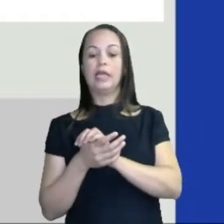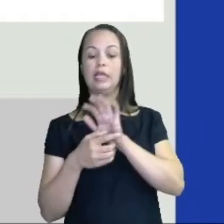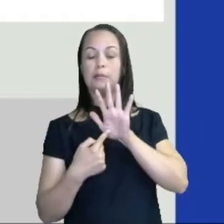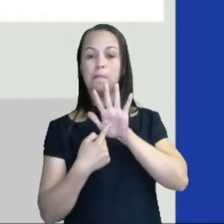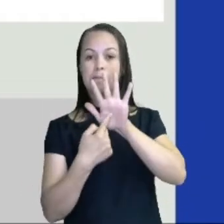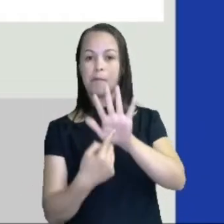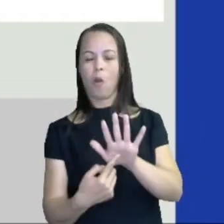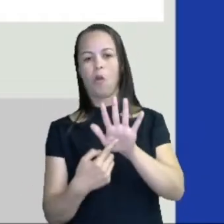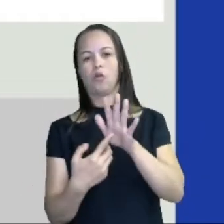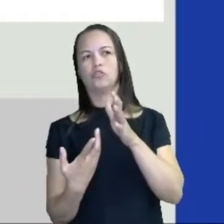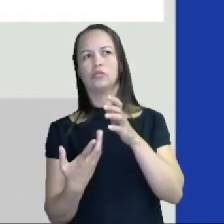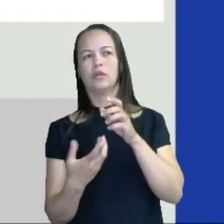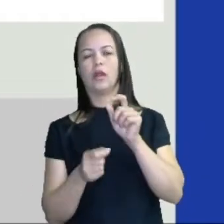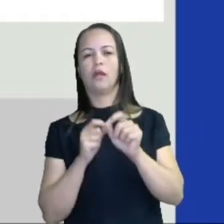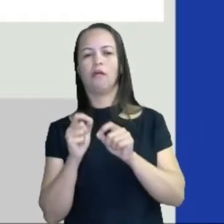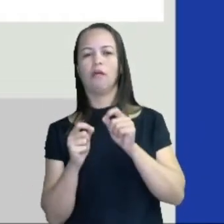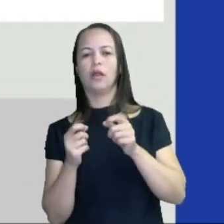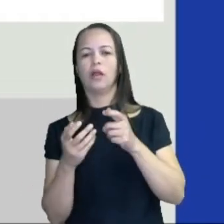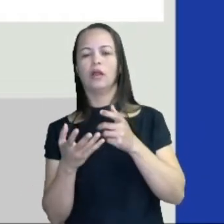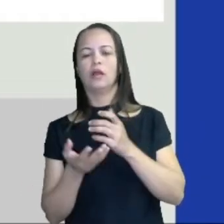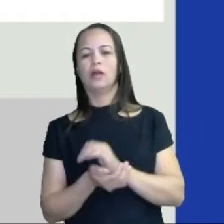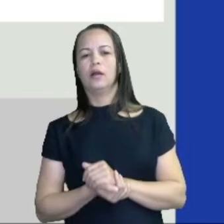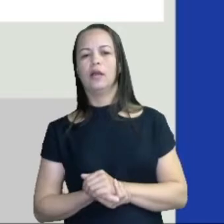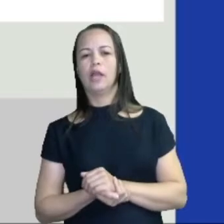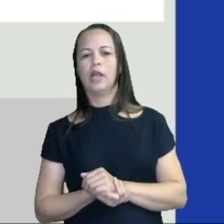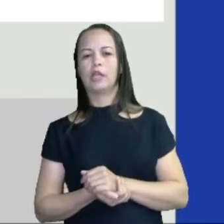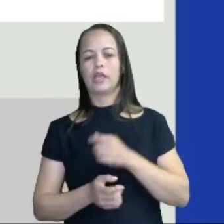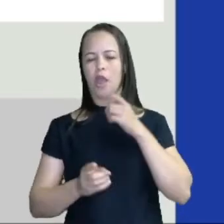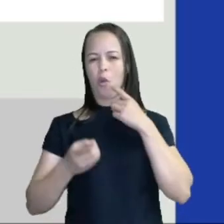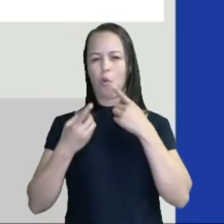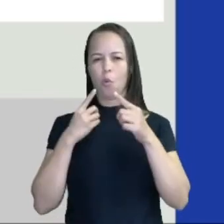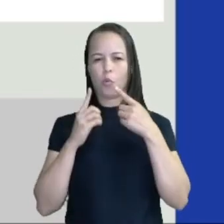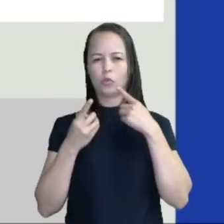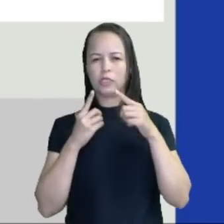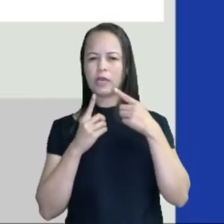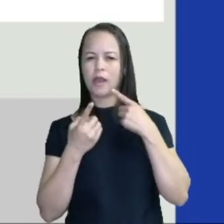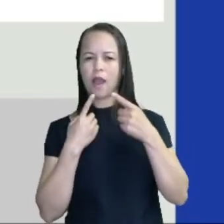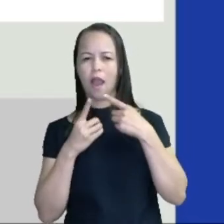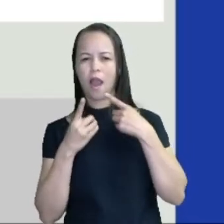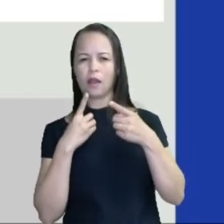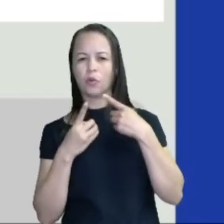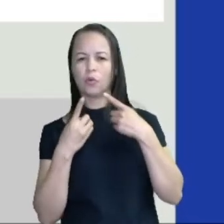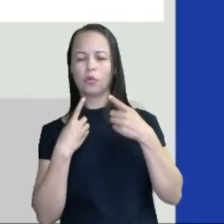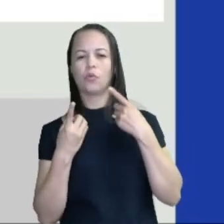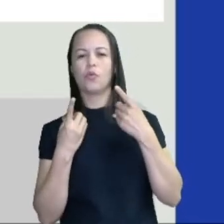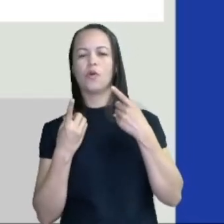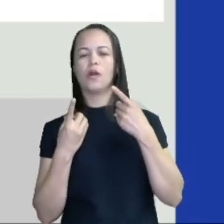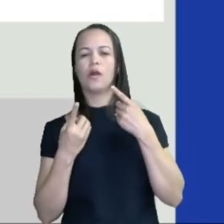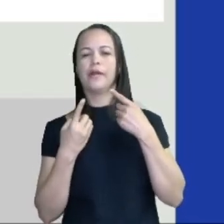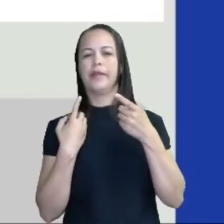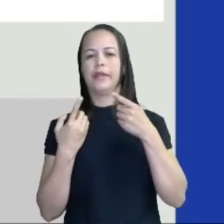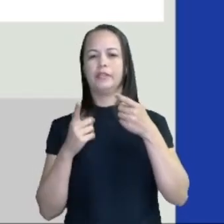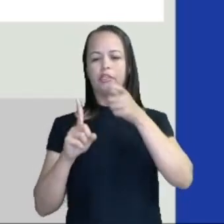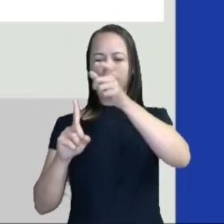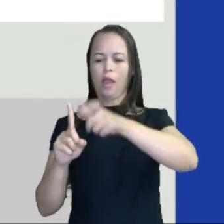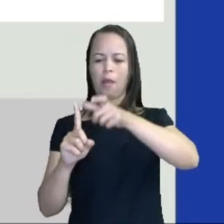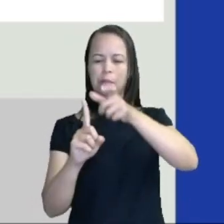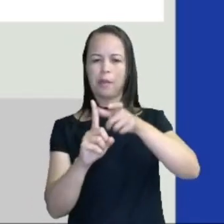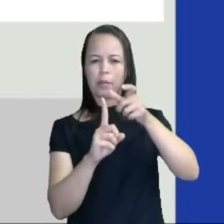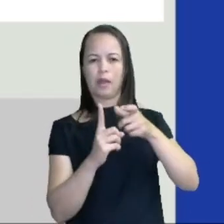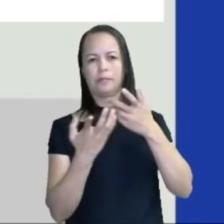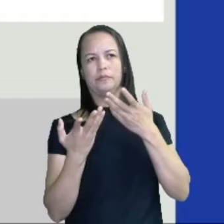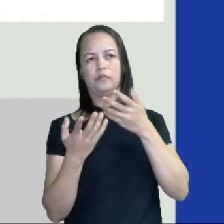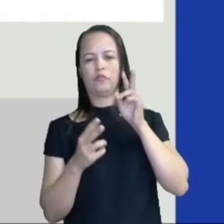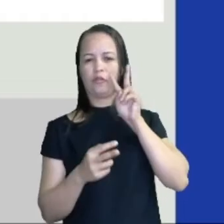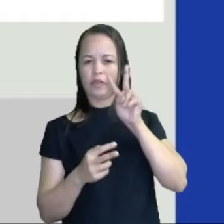demonstrando assim que é um diálogo entre personagens, né? Vejamos o